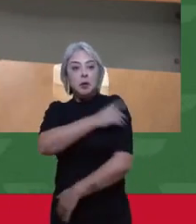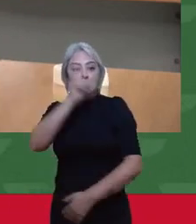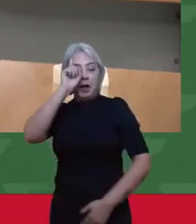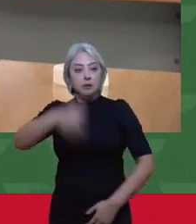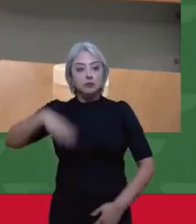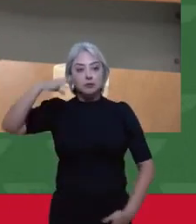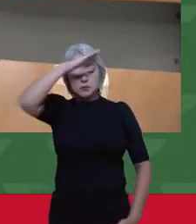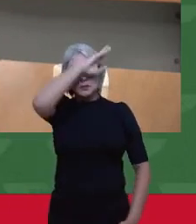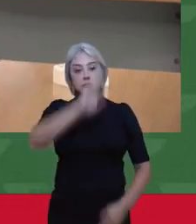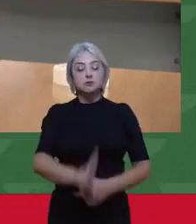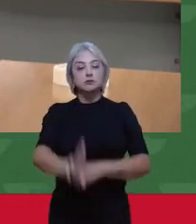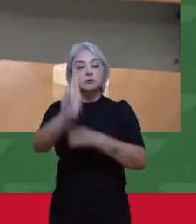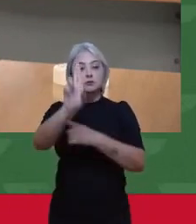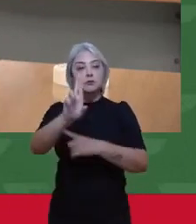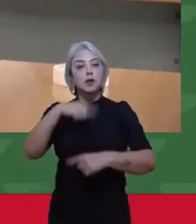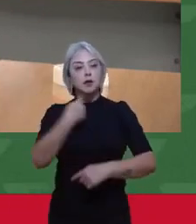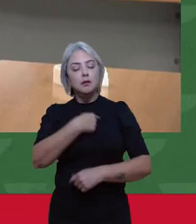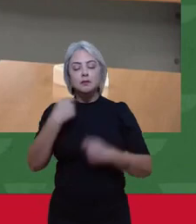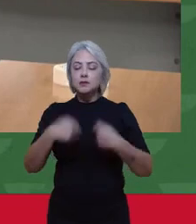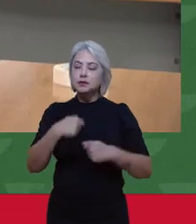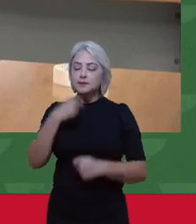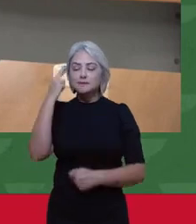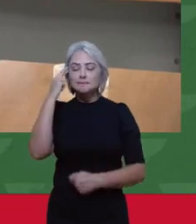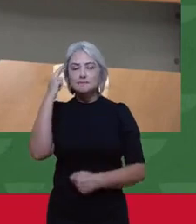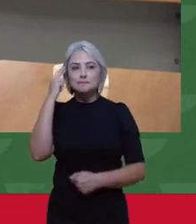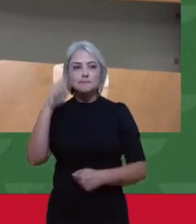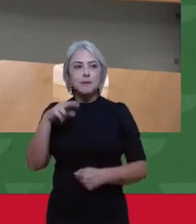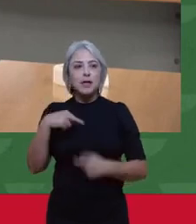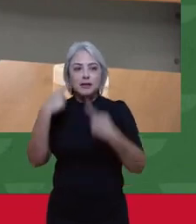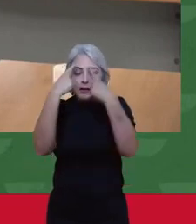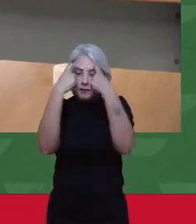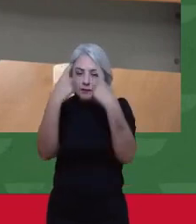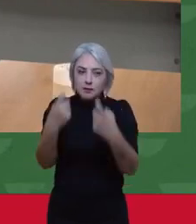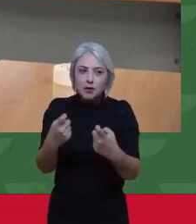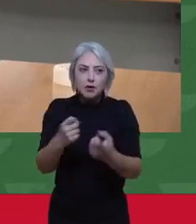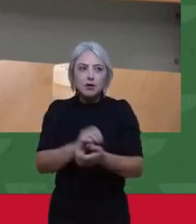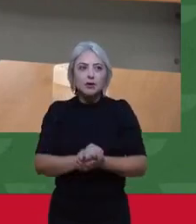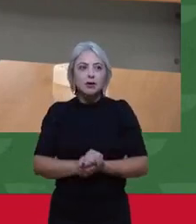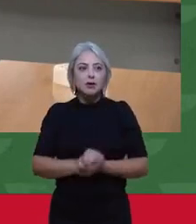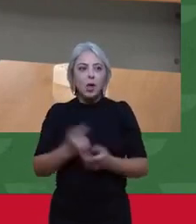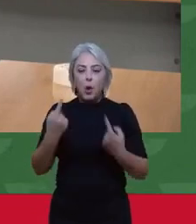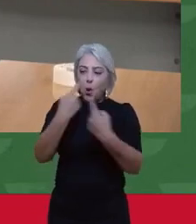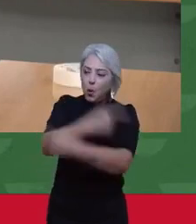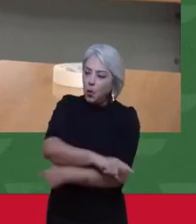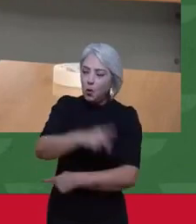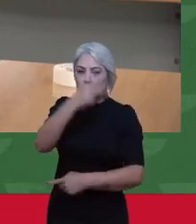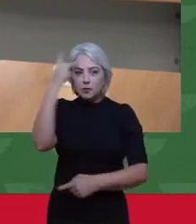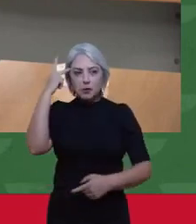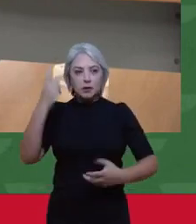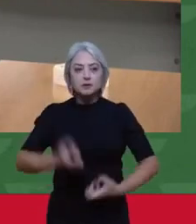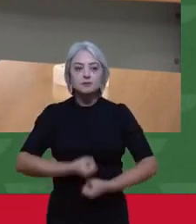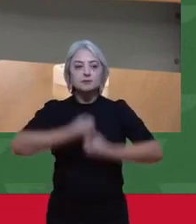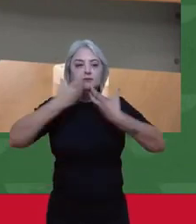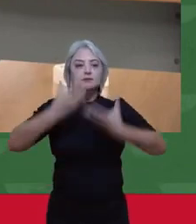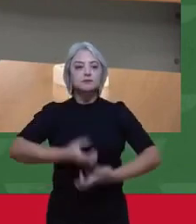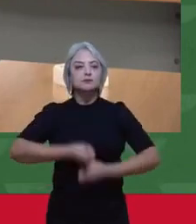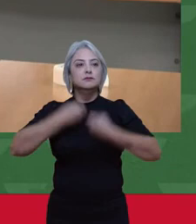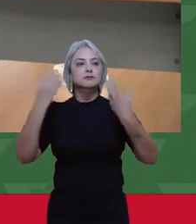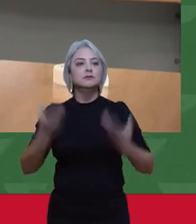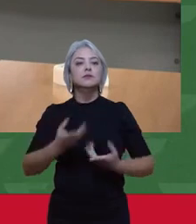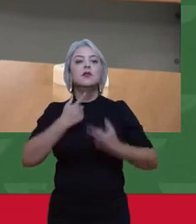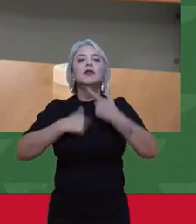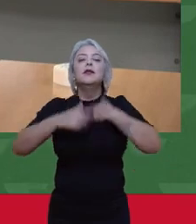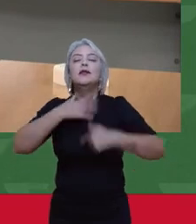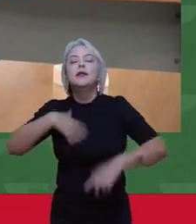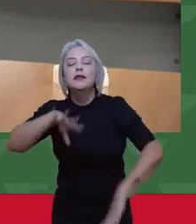Bolsonaro representa, nós precisamos refletir essa violência que é praticada contra as pessoas que manifestam o seu desejo